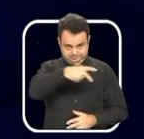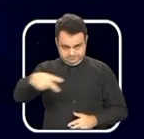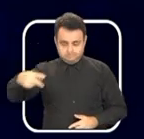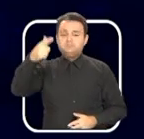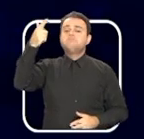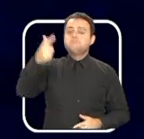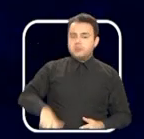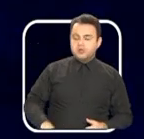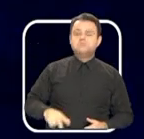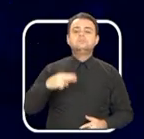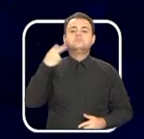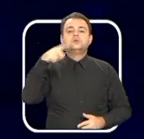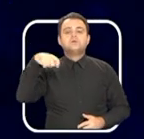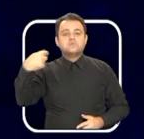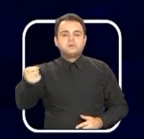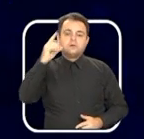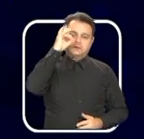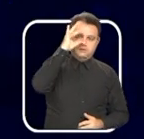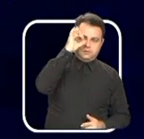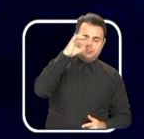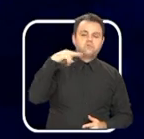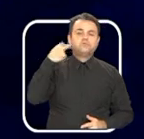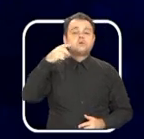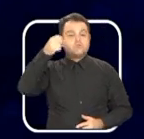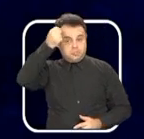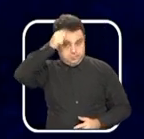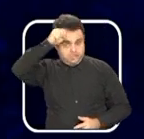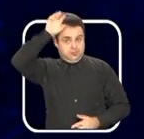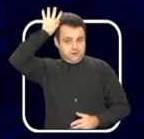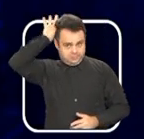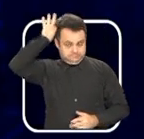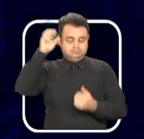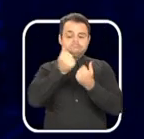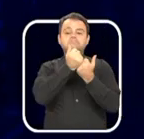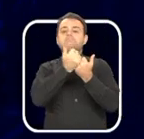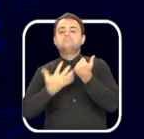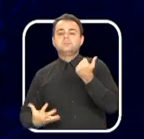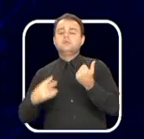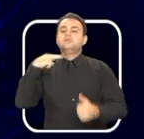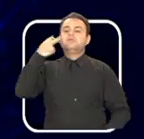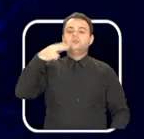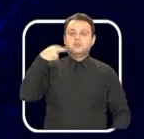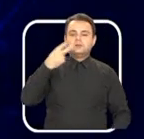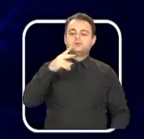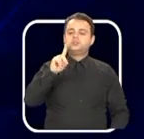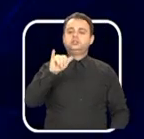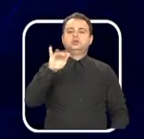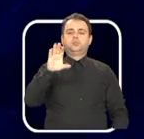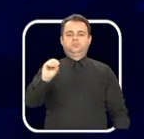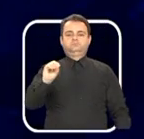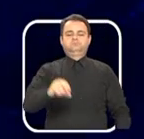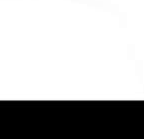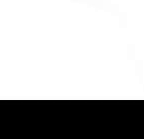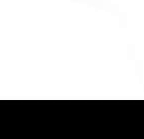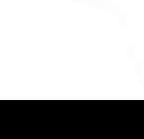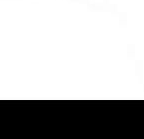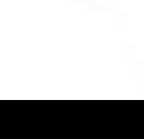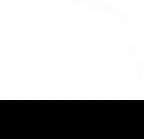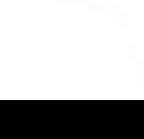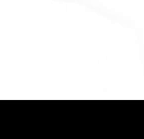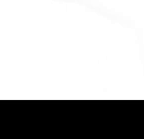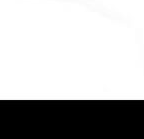Os membros são os vereadores Bruno Moura e João Paulo Rilo. O suplente da comissão é o vereador Diego Mafus.